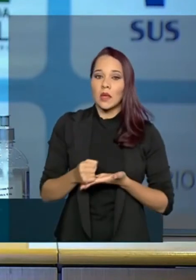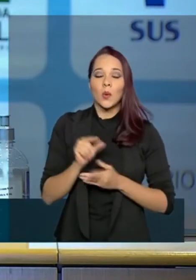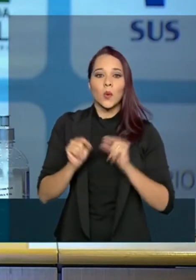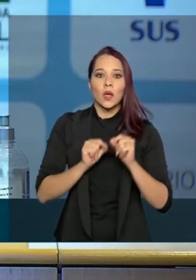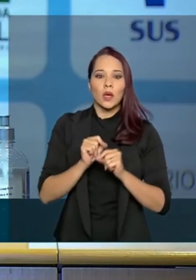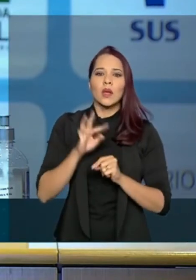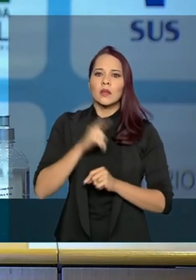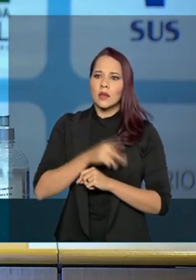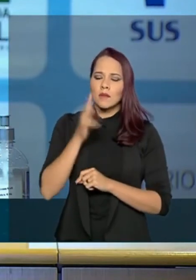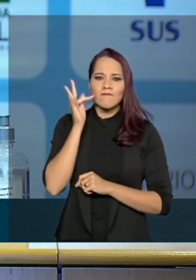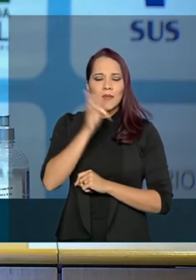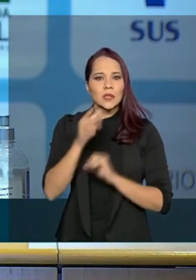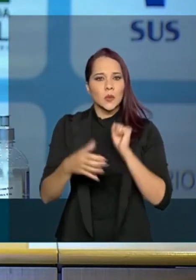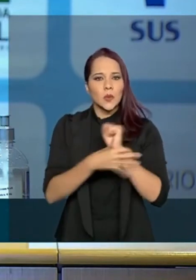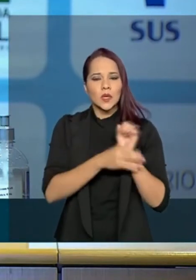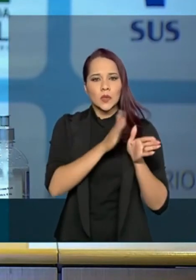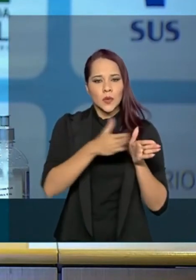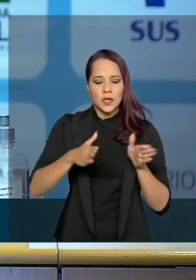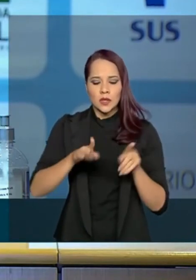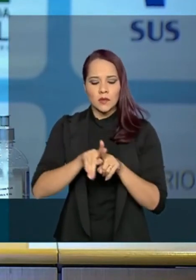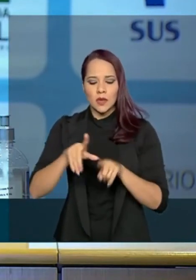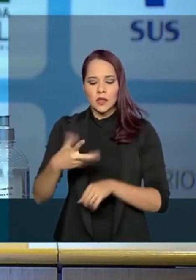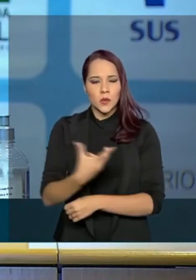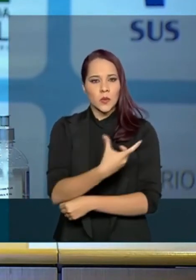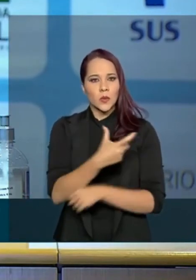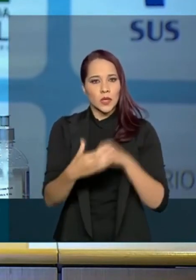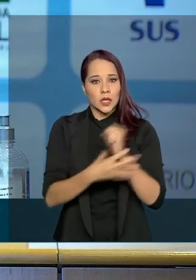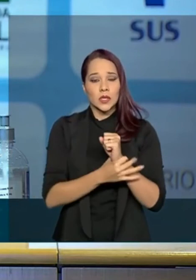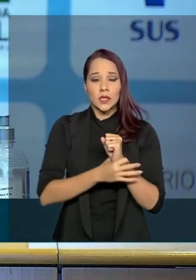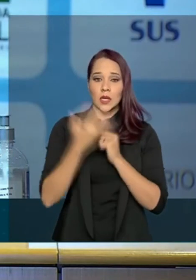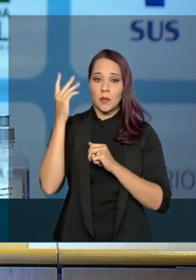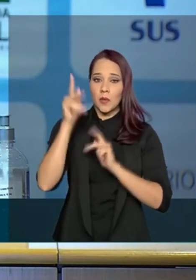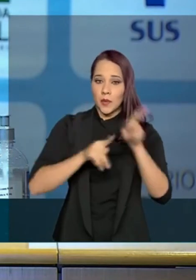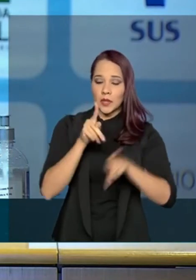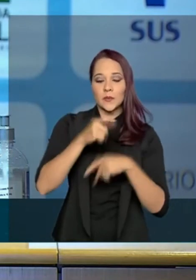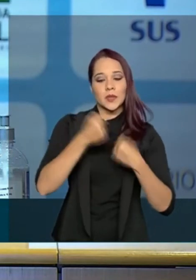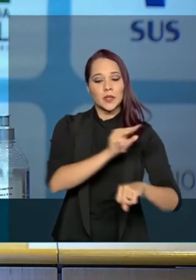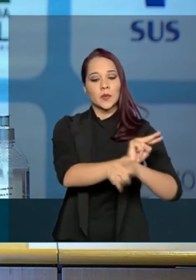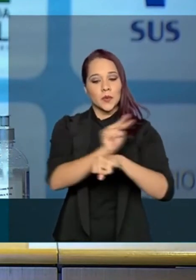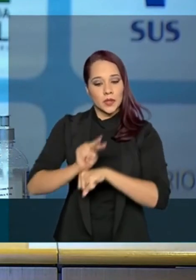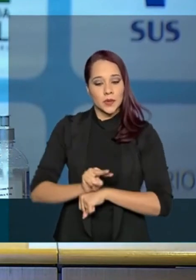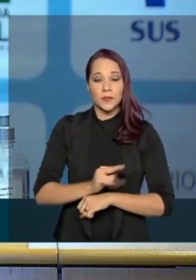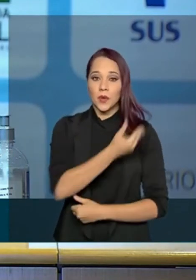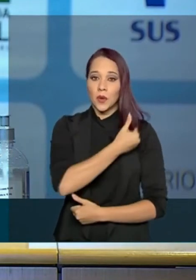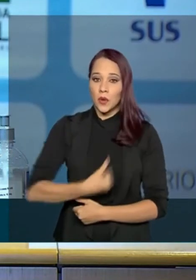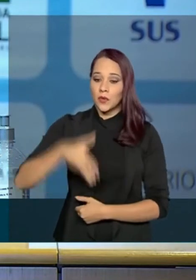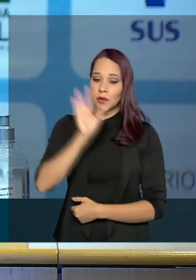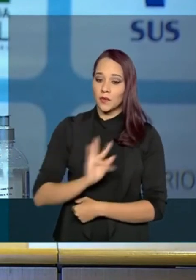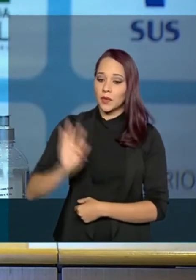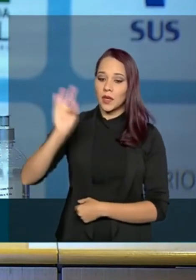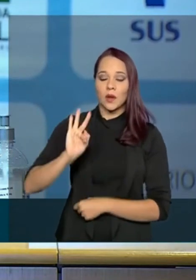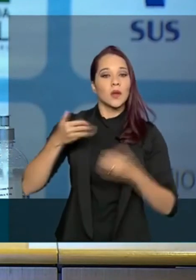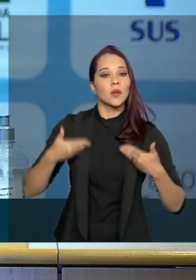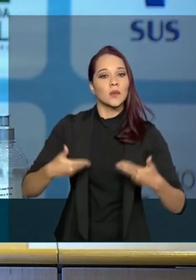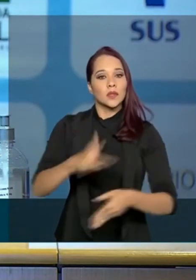a segurança do processo e a segurança da população a ser imunizada. O governo federal e o